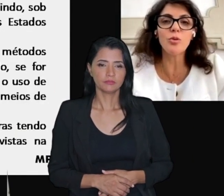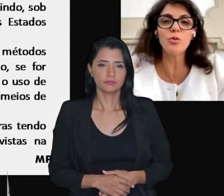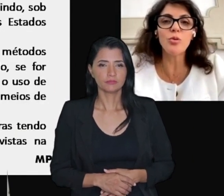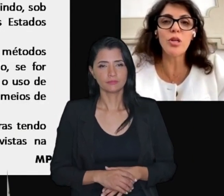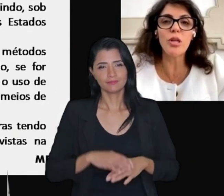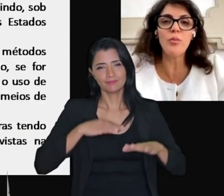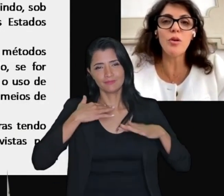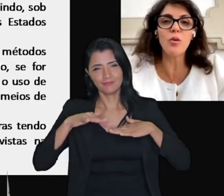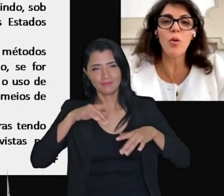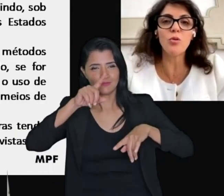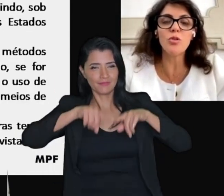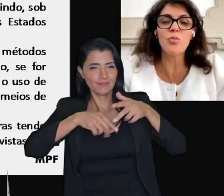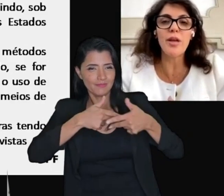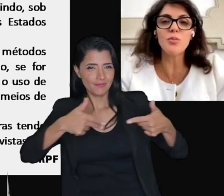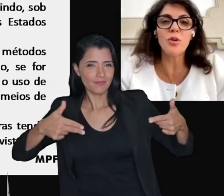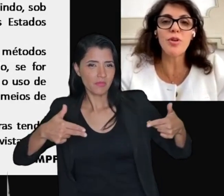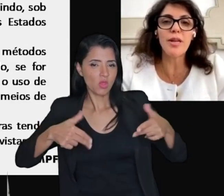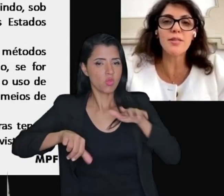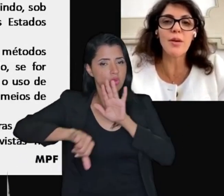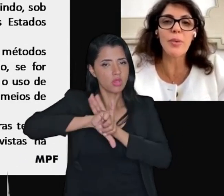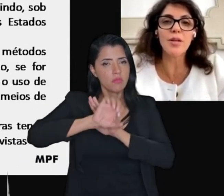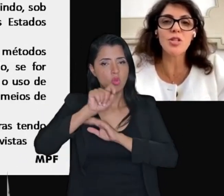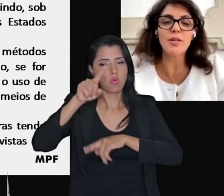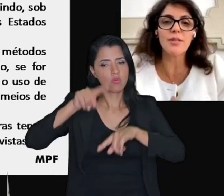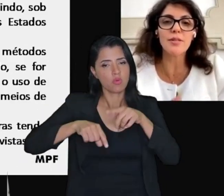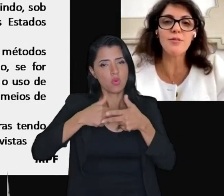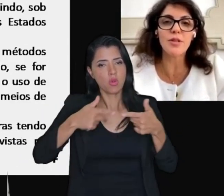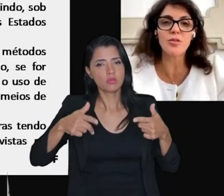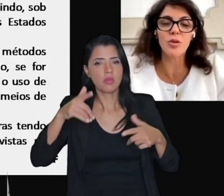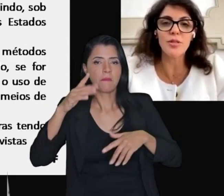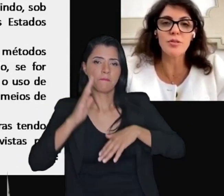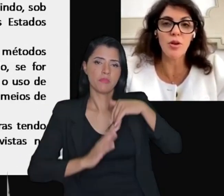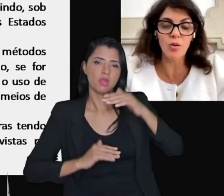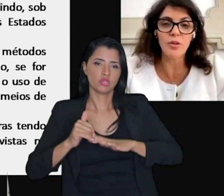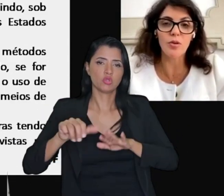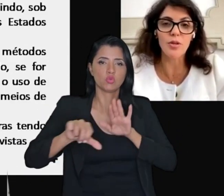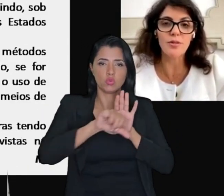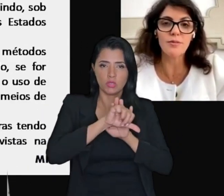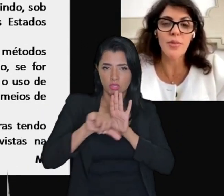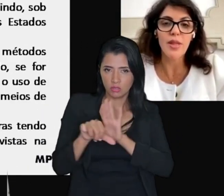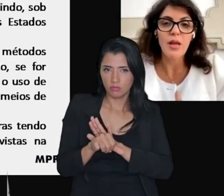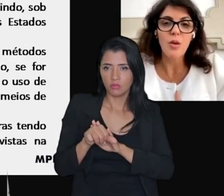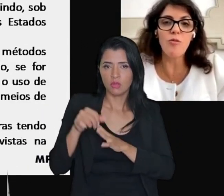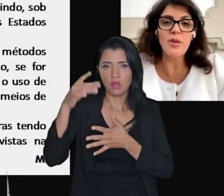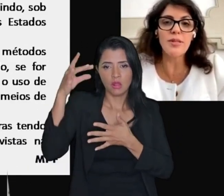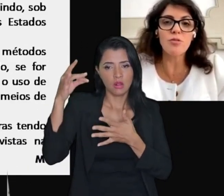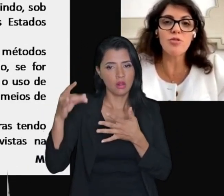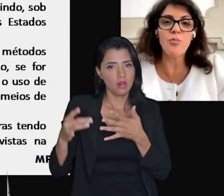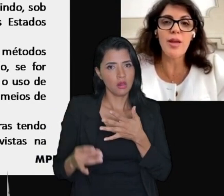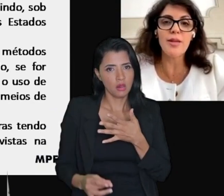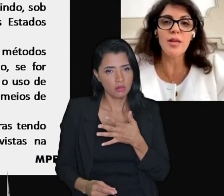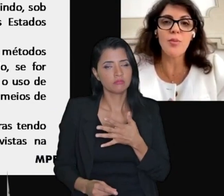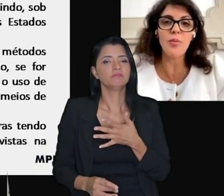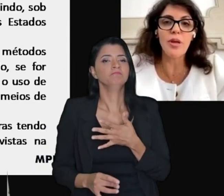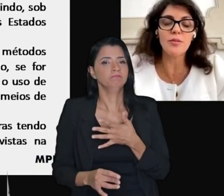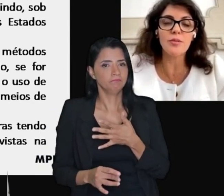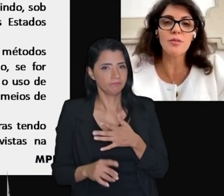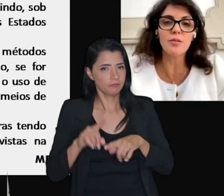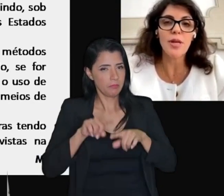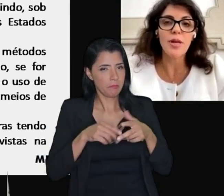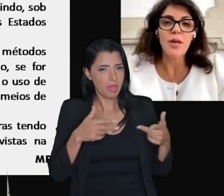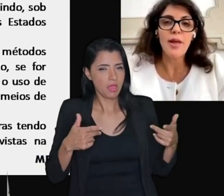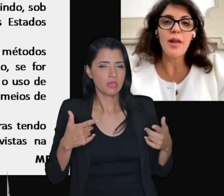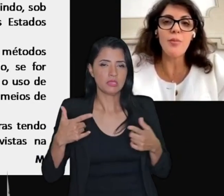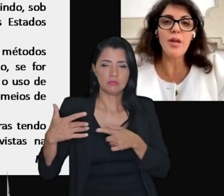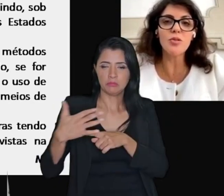Movimentação do produto do crime ou dos bens provenientes da prática dessas infrações. Olha quanta coisa. Movimentação de bens e